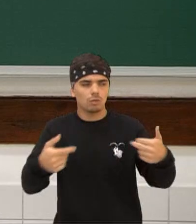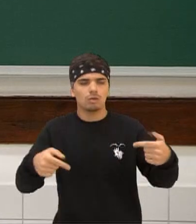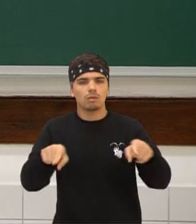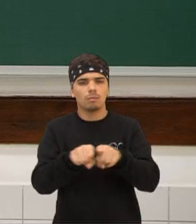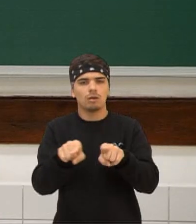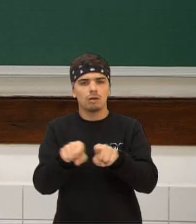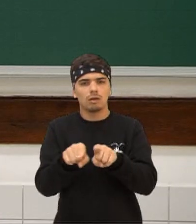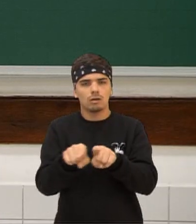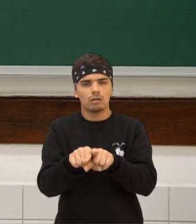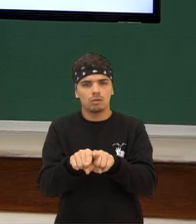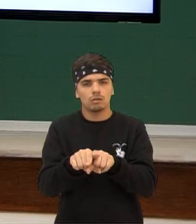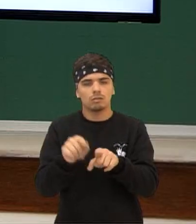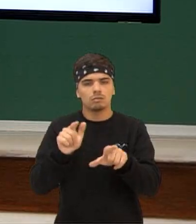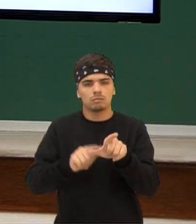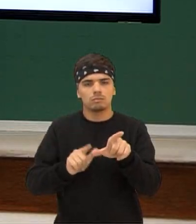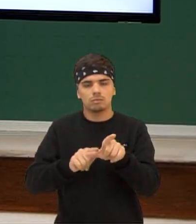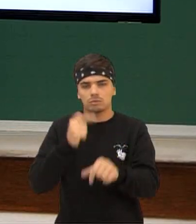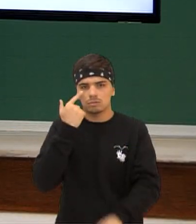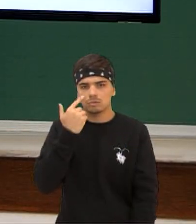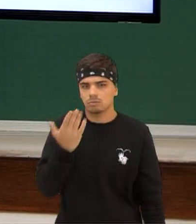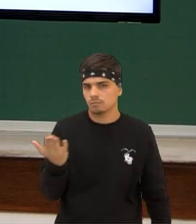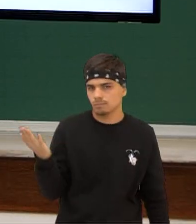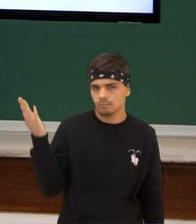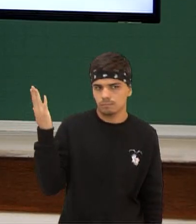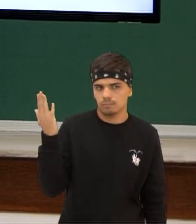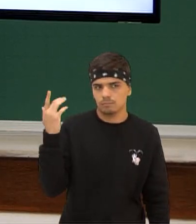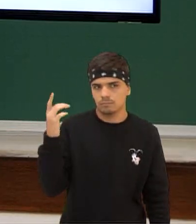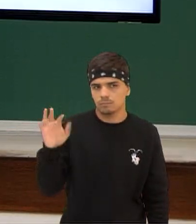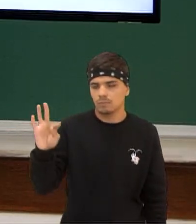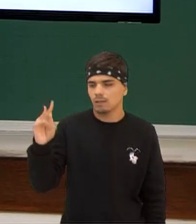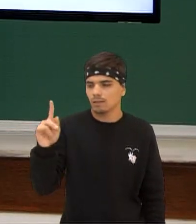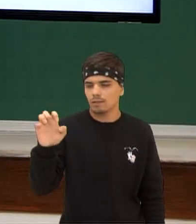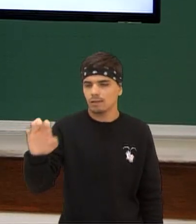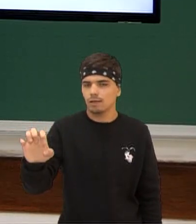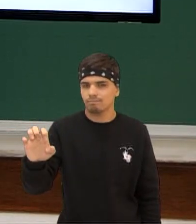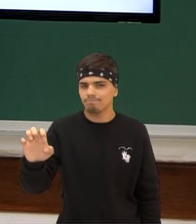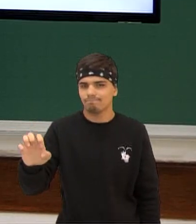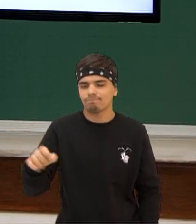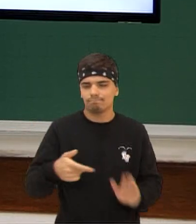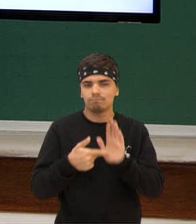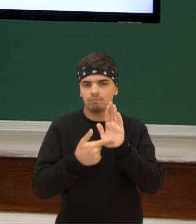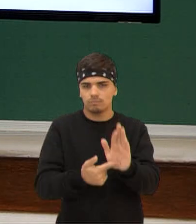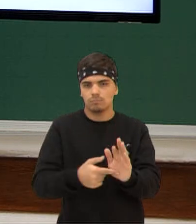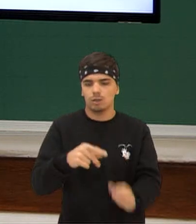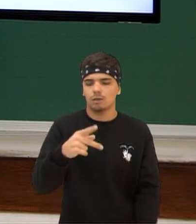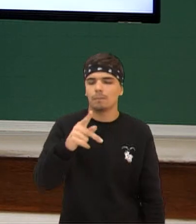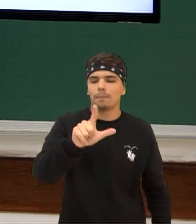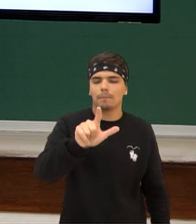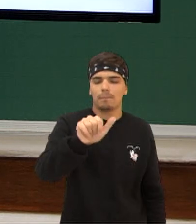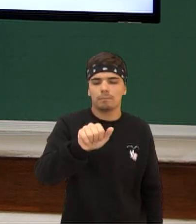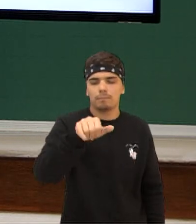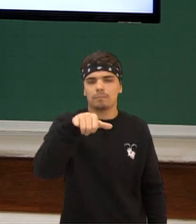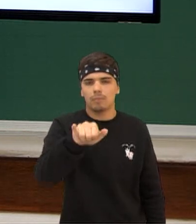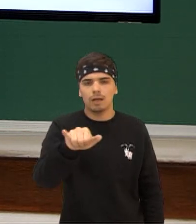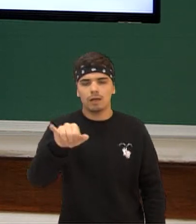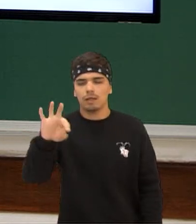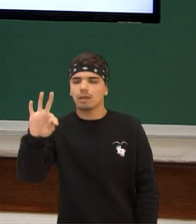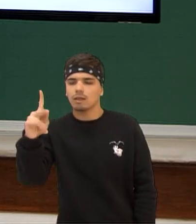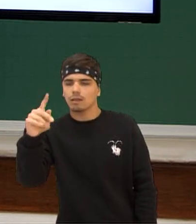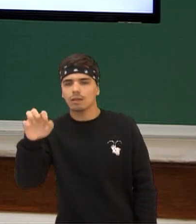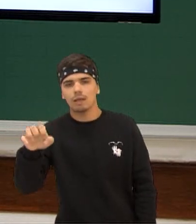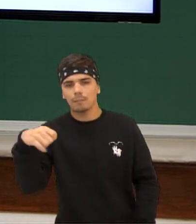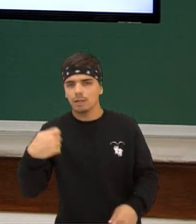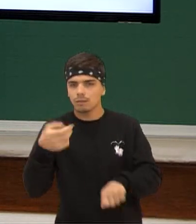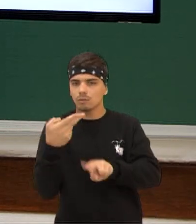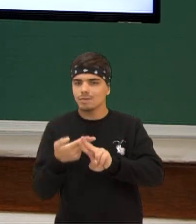colocar o artigo de na frente né então eu lê Guitar I played trombone playing